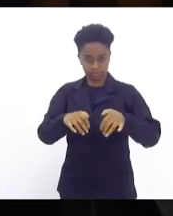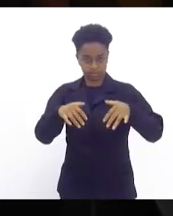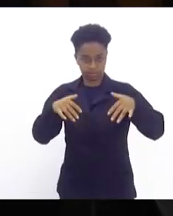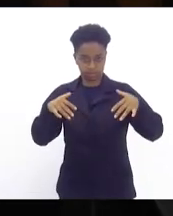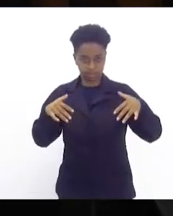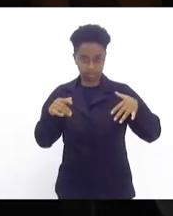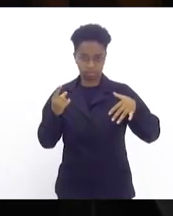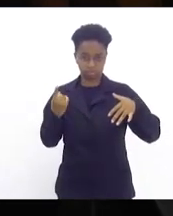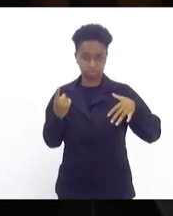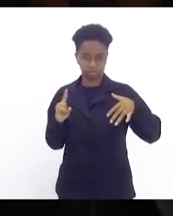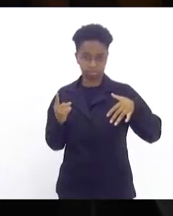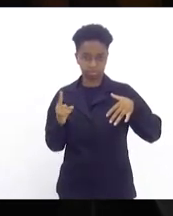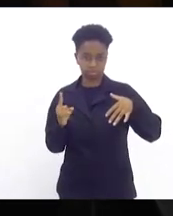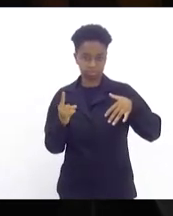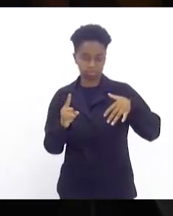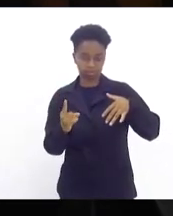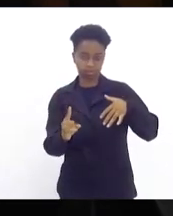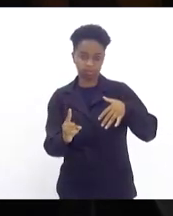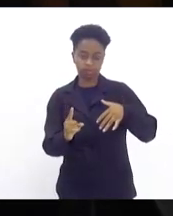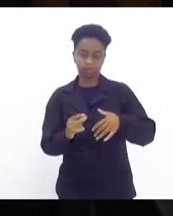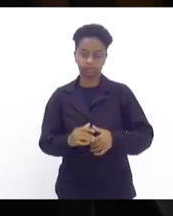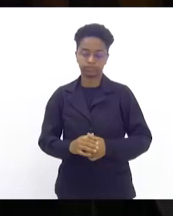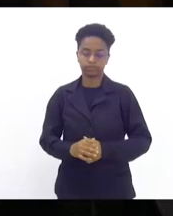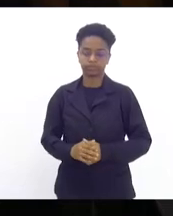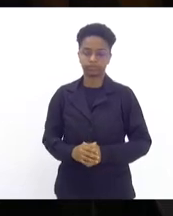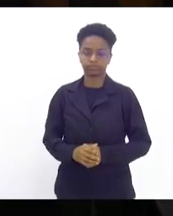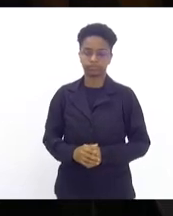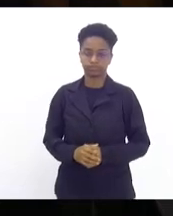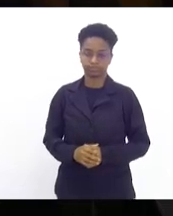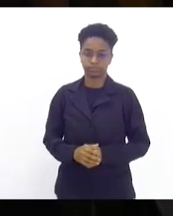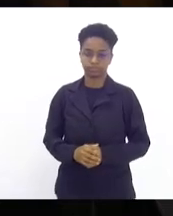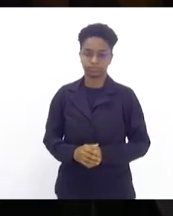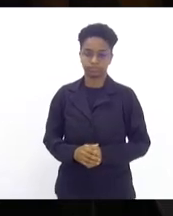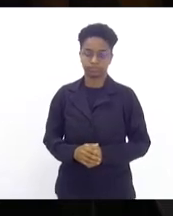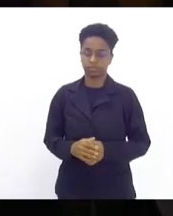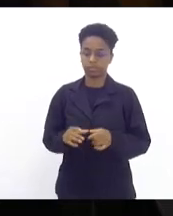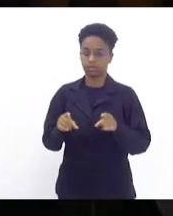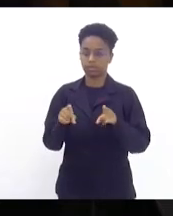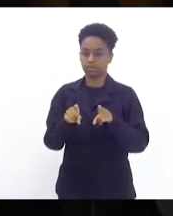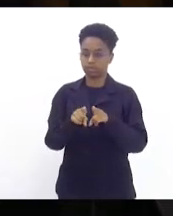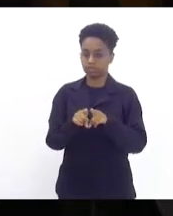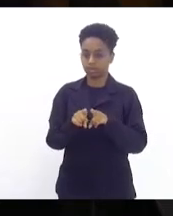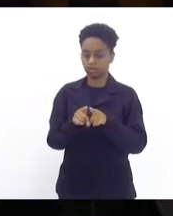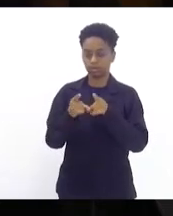e ao mesmo tempo observava